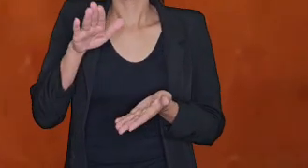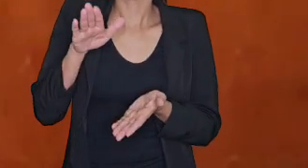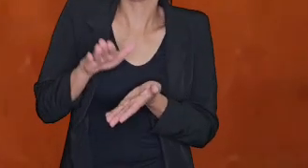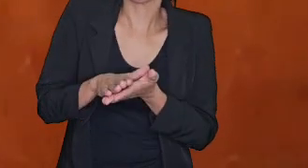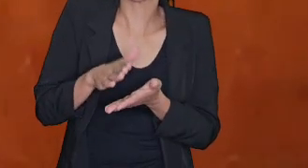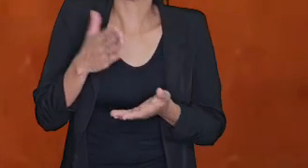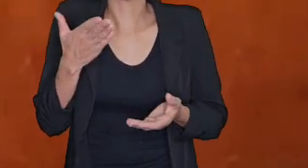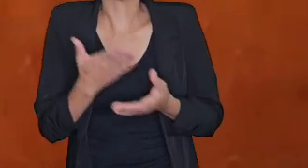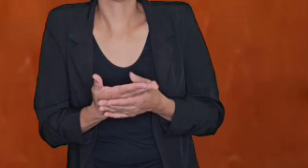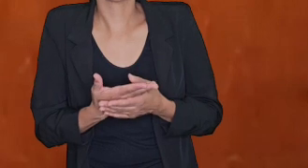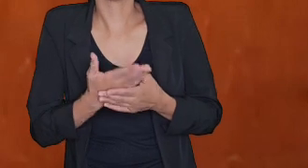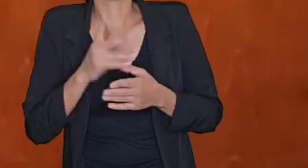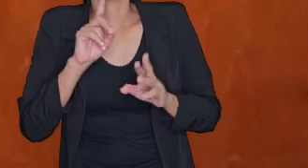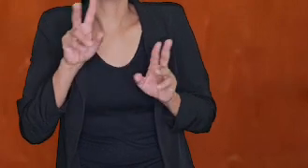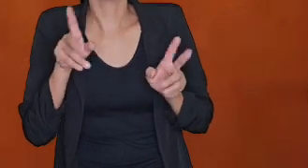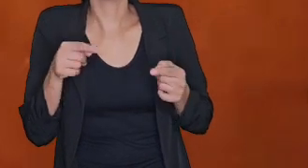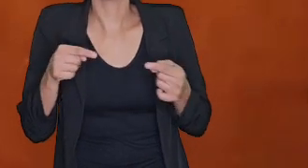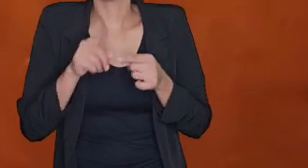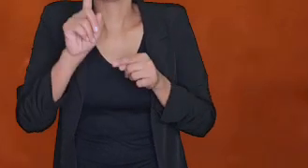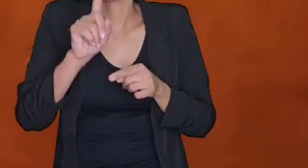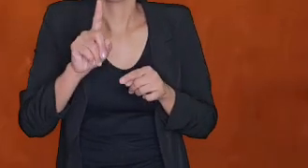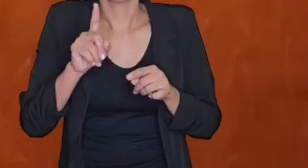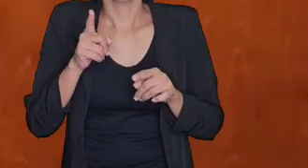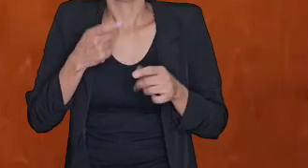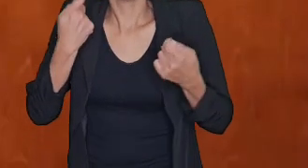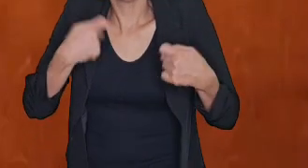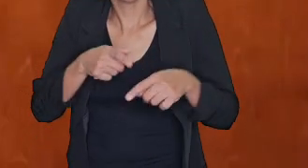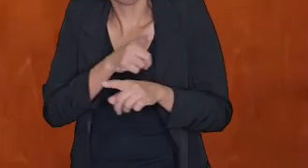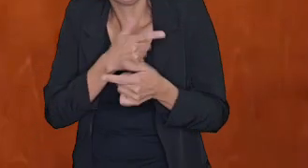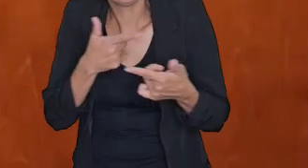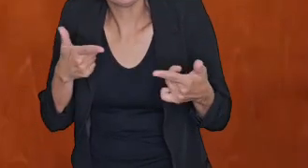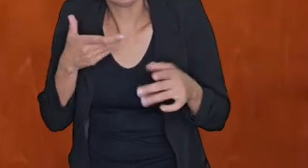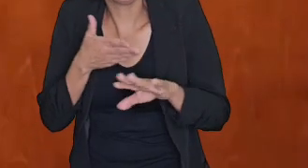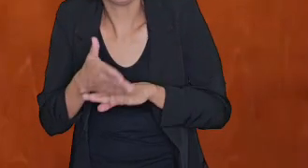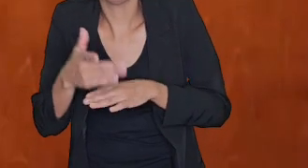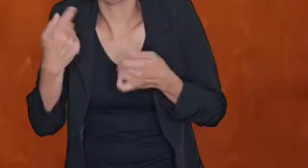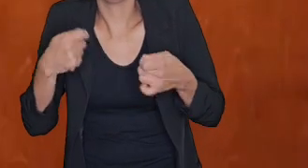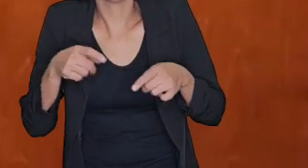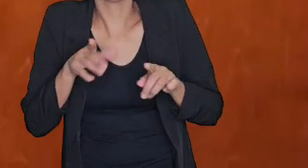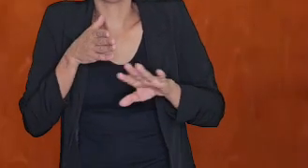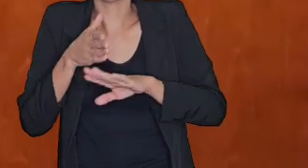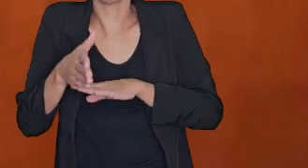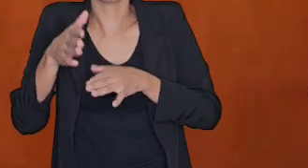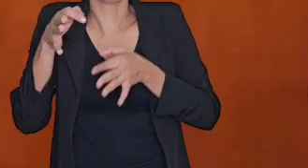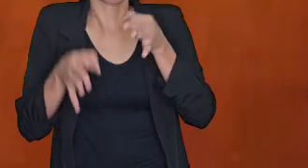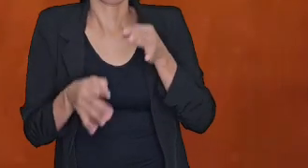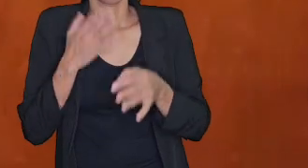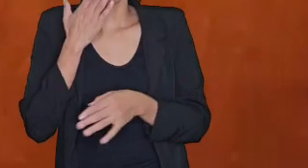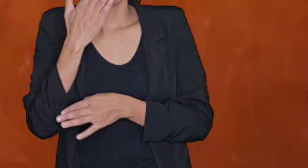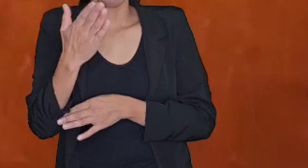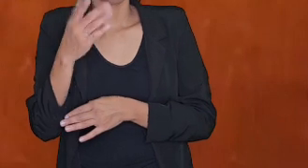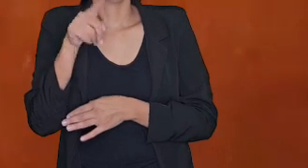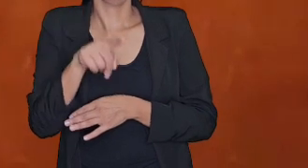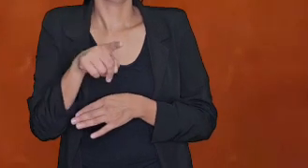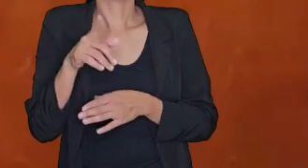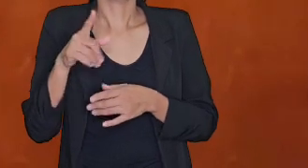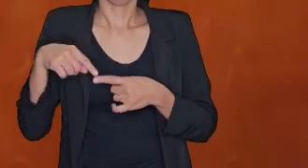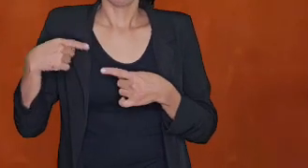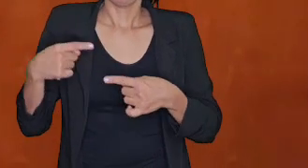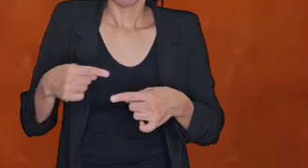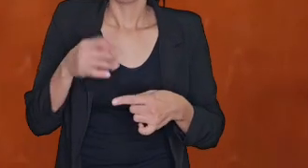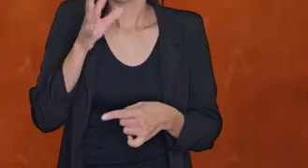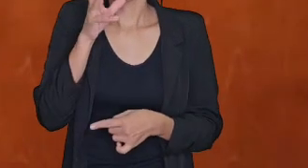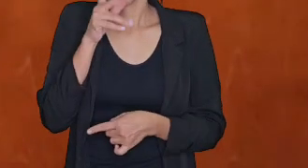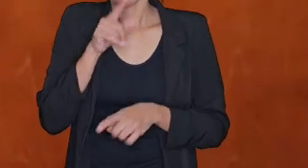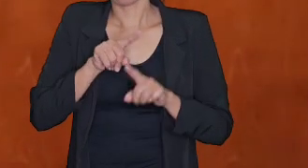E eu não estou querendo discutir assim, diminuímos processos, diminuímos. Não, a questão é não estar lá, não era para estar lá, entendeu?